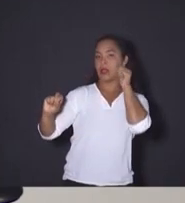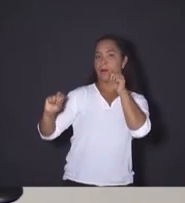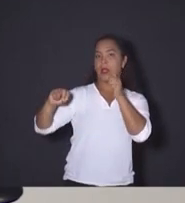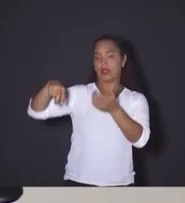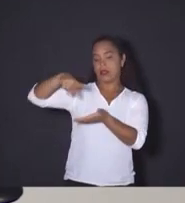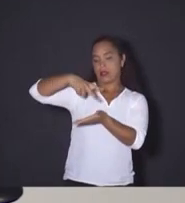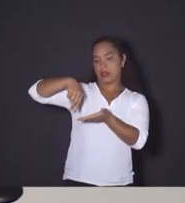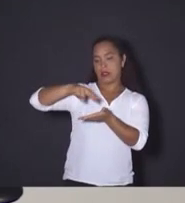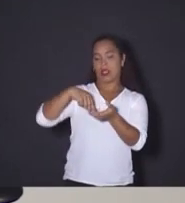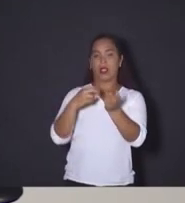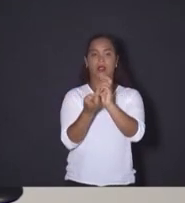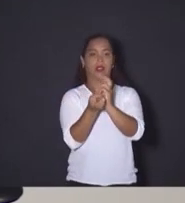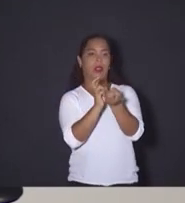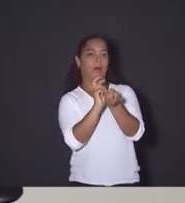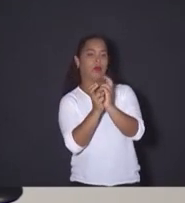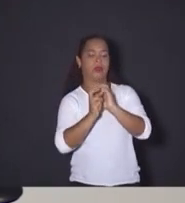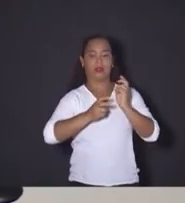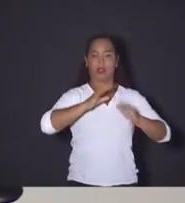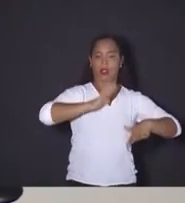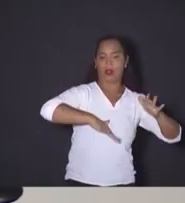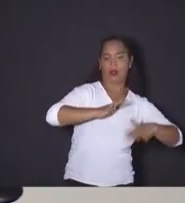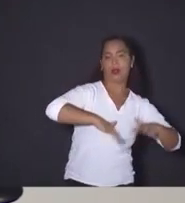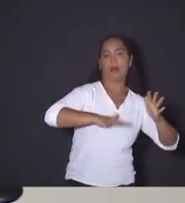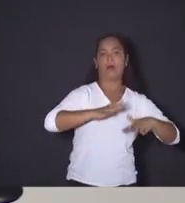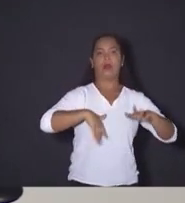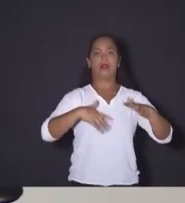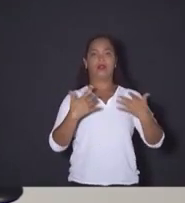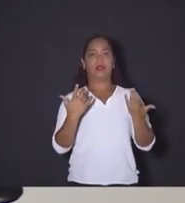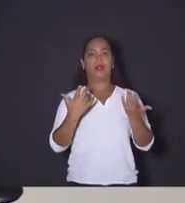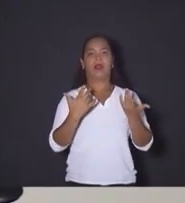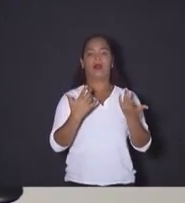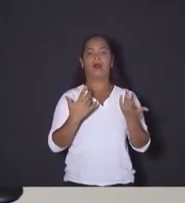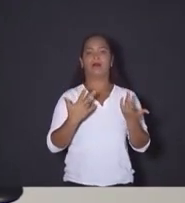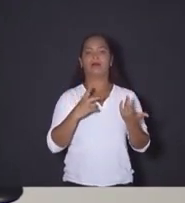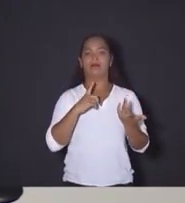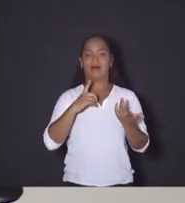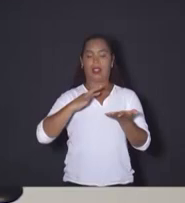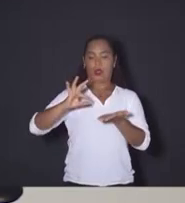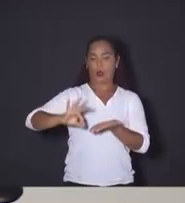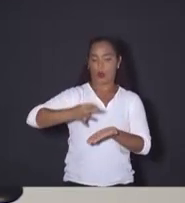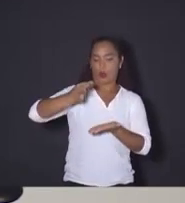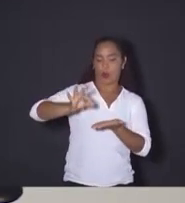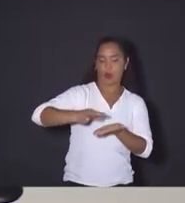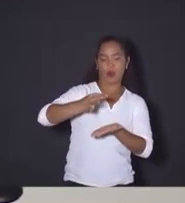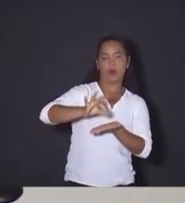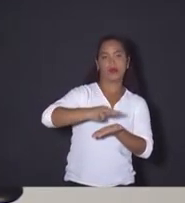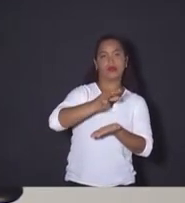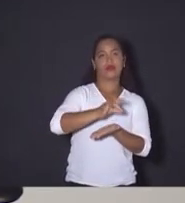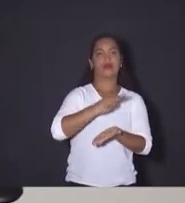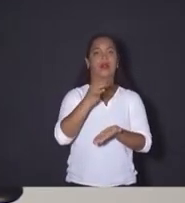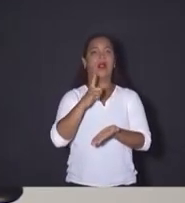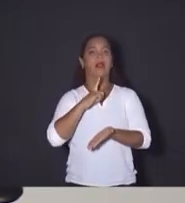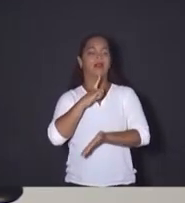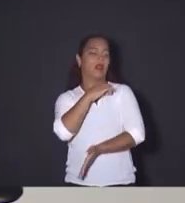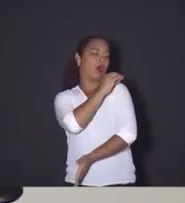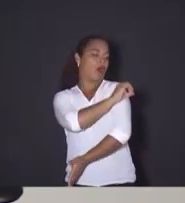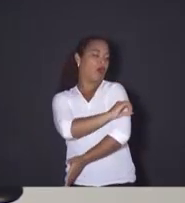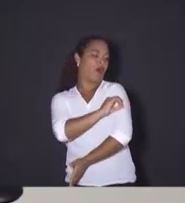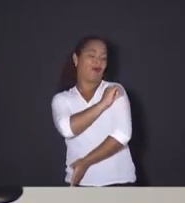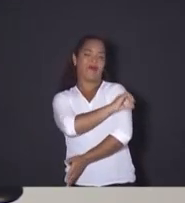e de capoeira de confecção do instrumento quando elas têm aprendido a costurar ea se sentir bela